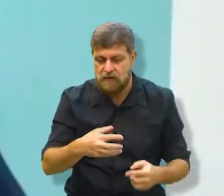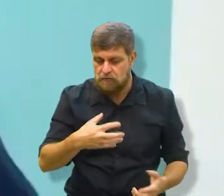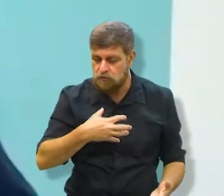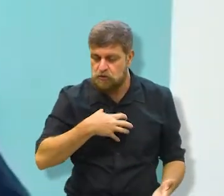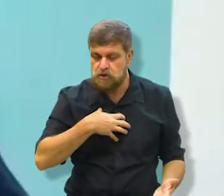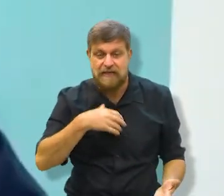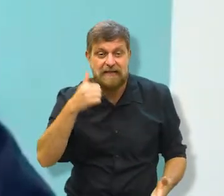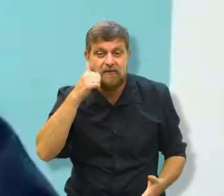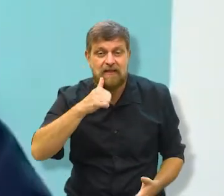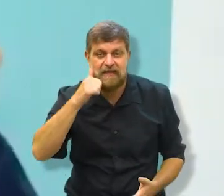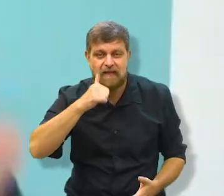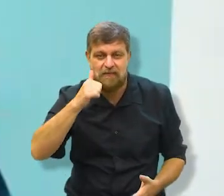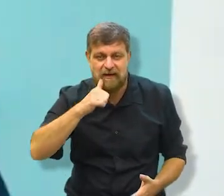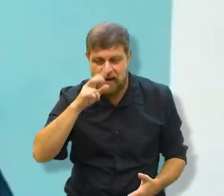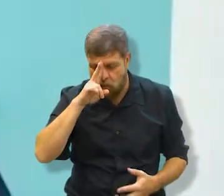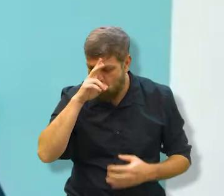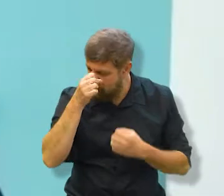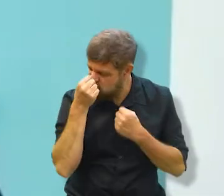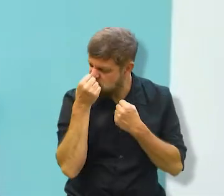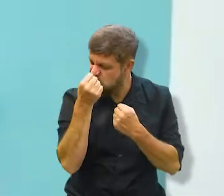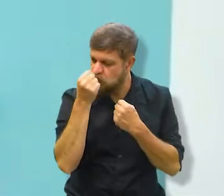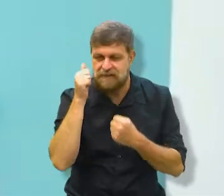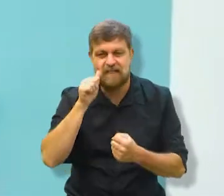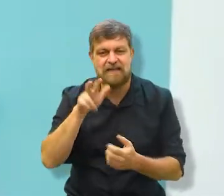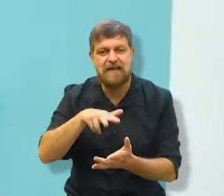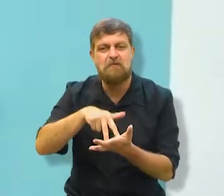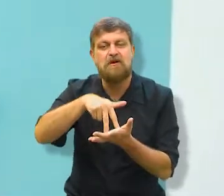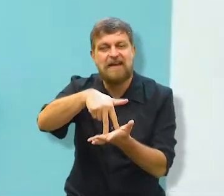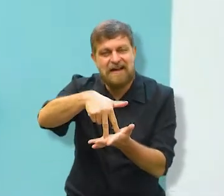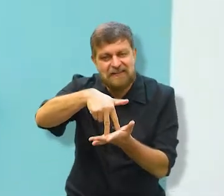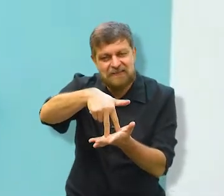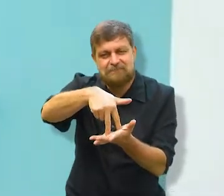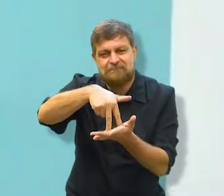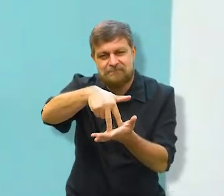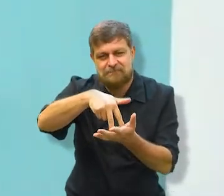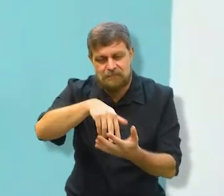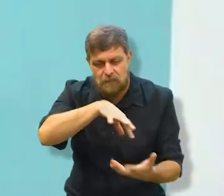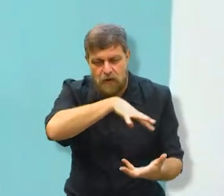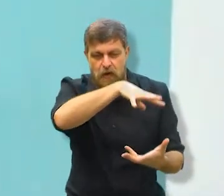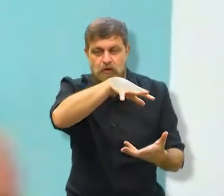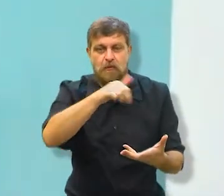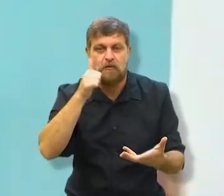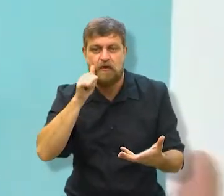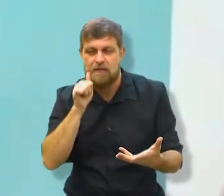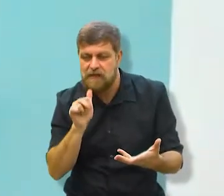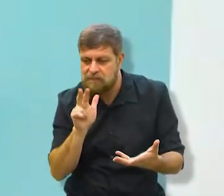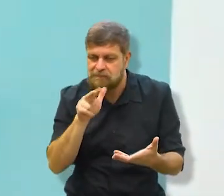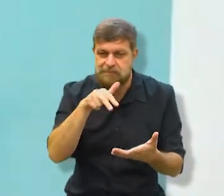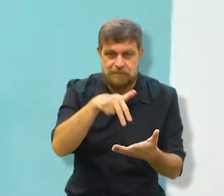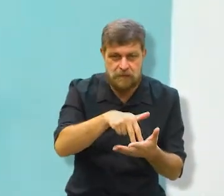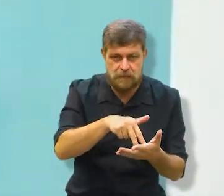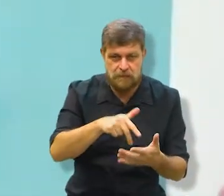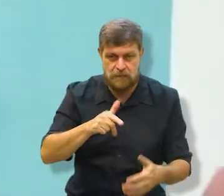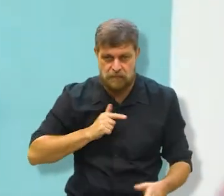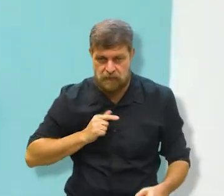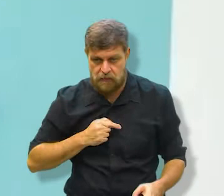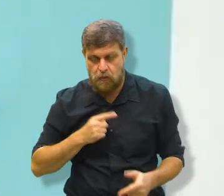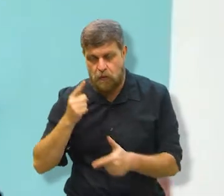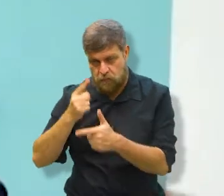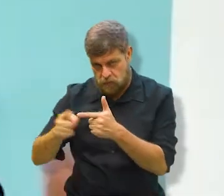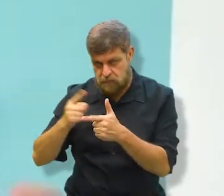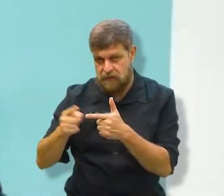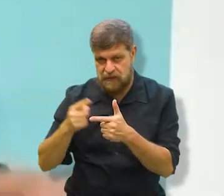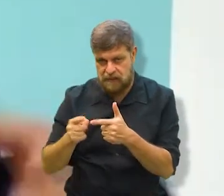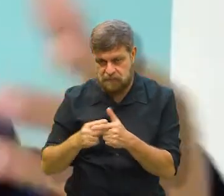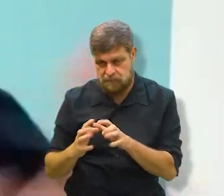mundo, né, da força feminina, da força da mulher no mundo, né, e com situações muitas vezes